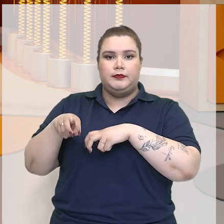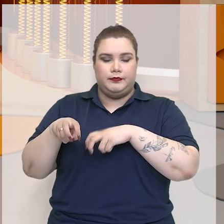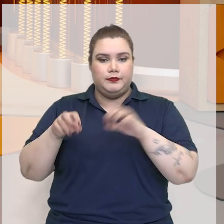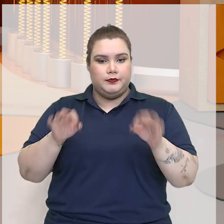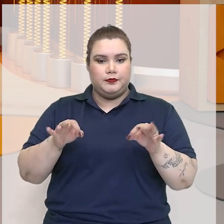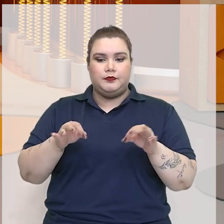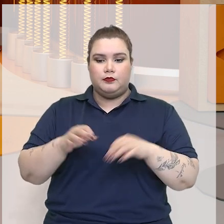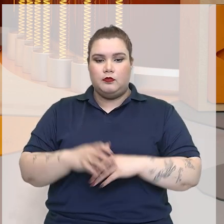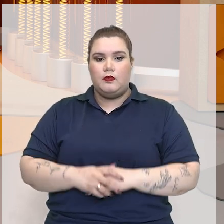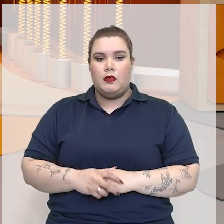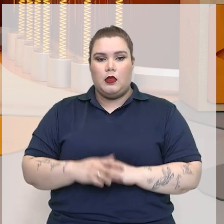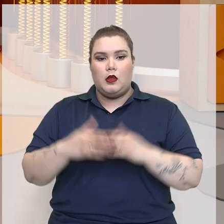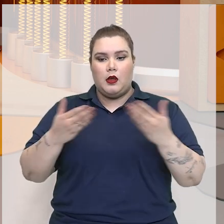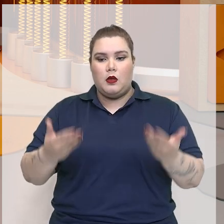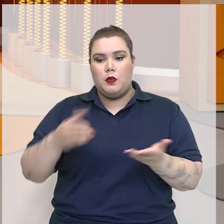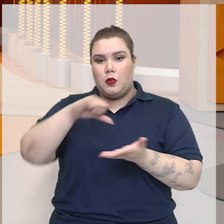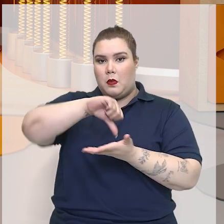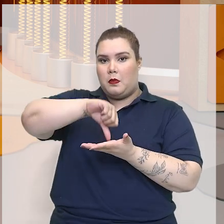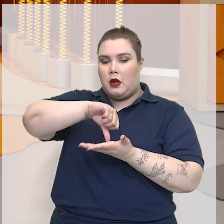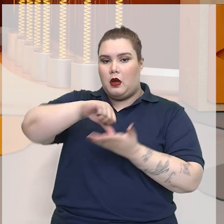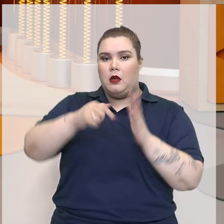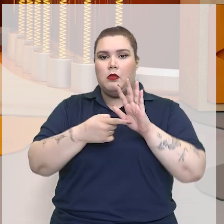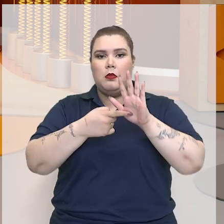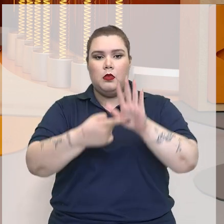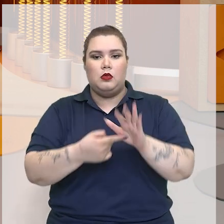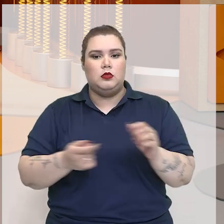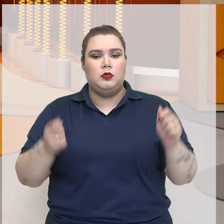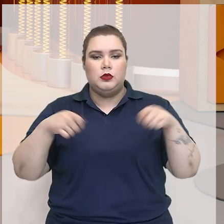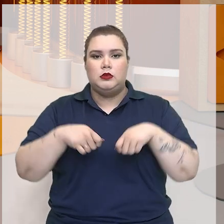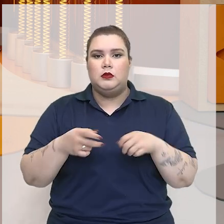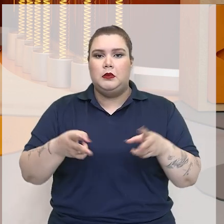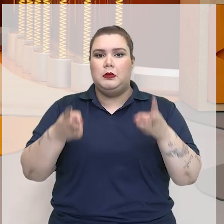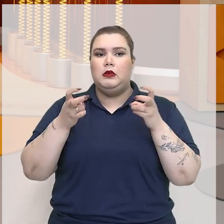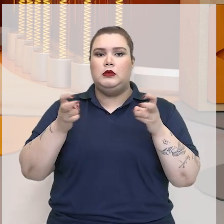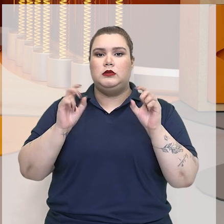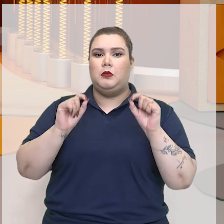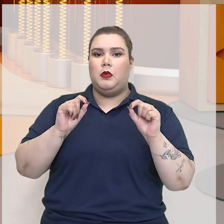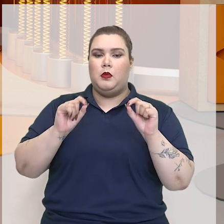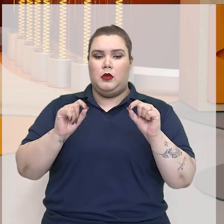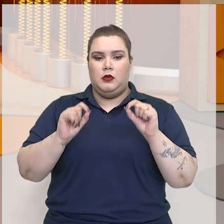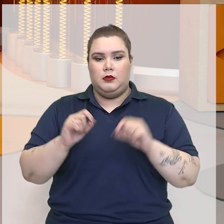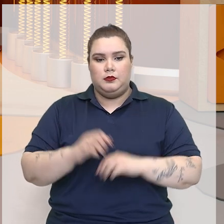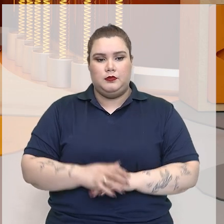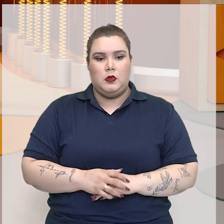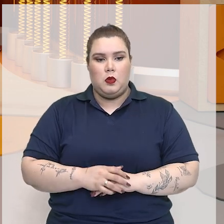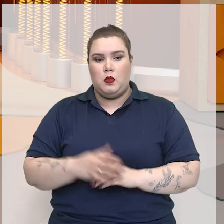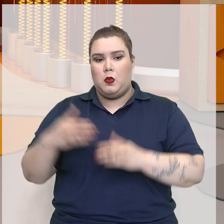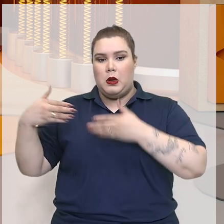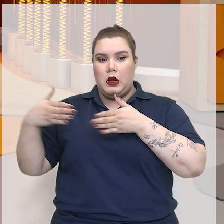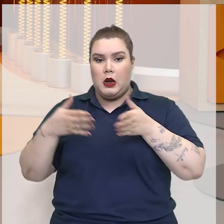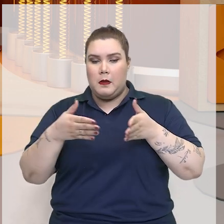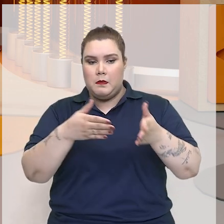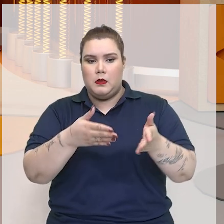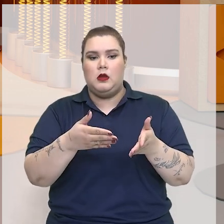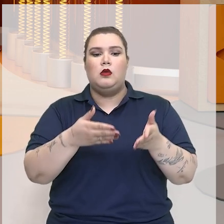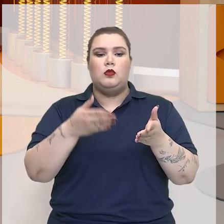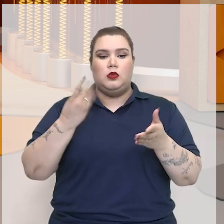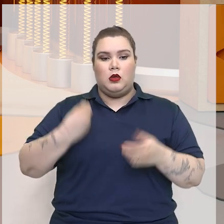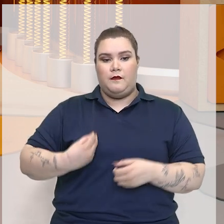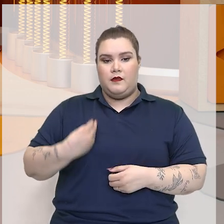Então, nesse mapa, nós conseguimos perceber que a trajetória do Abraão,